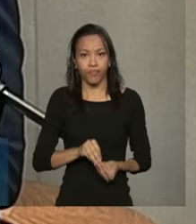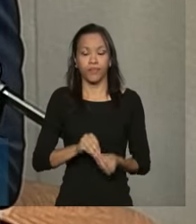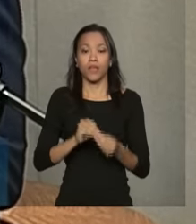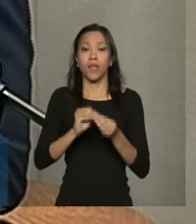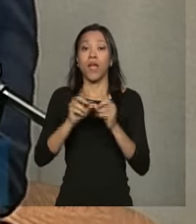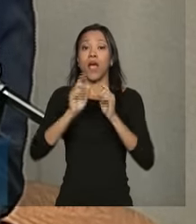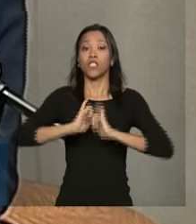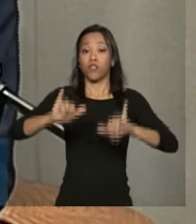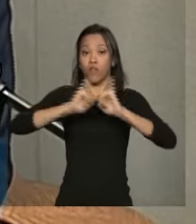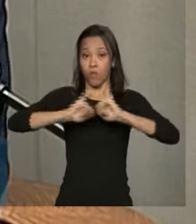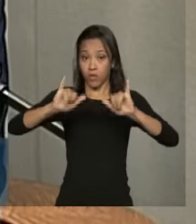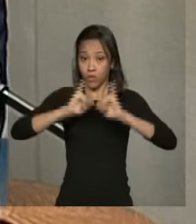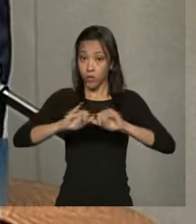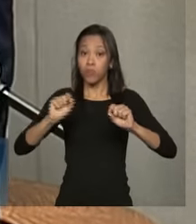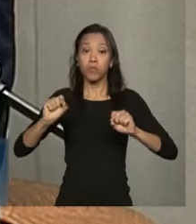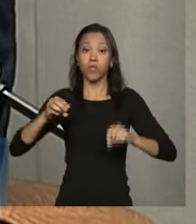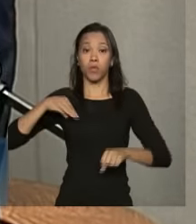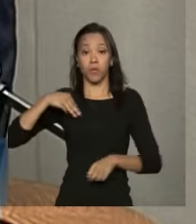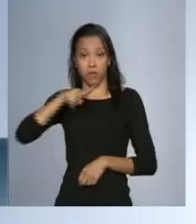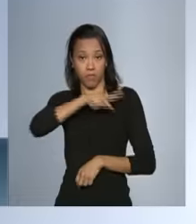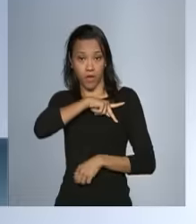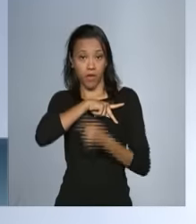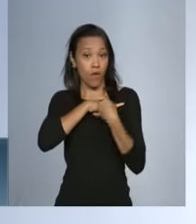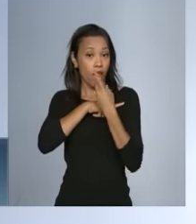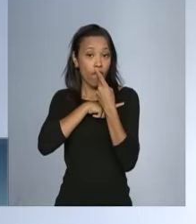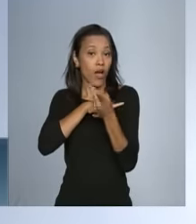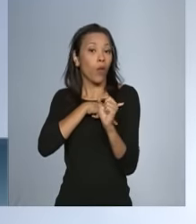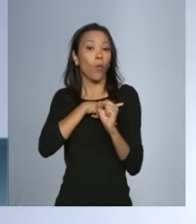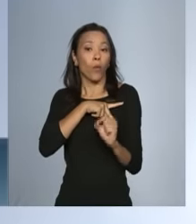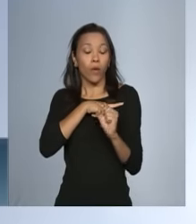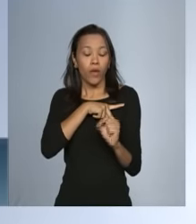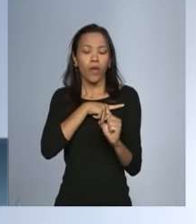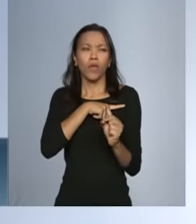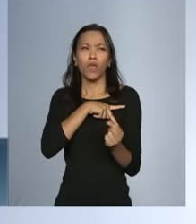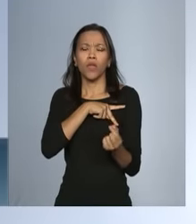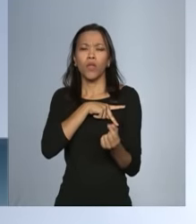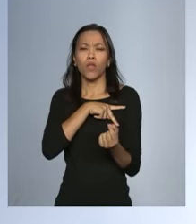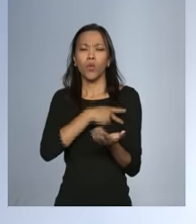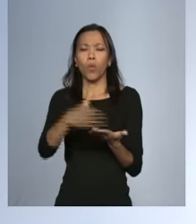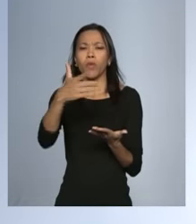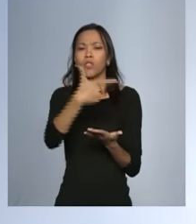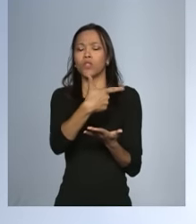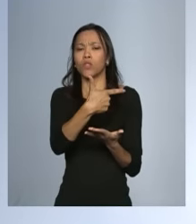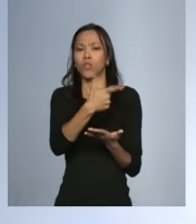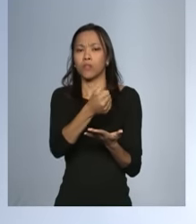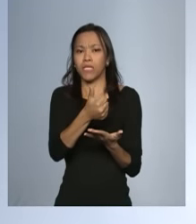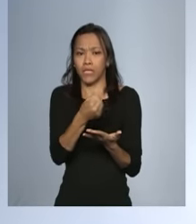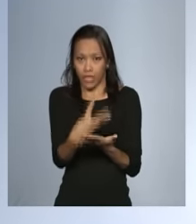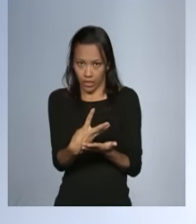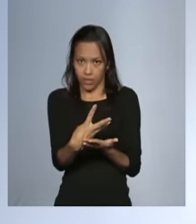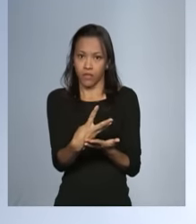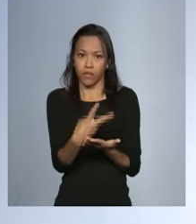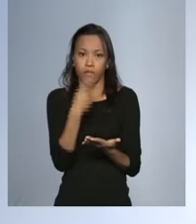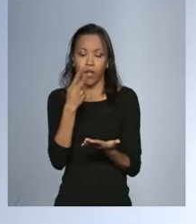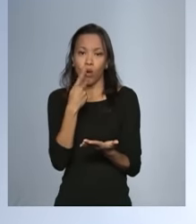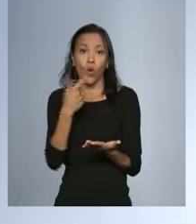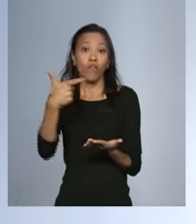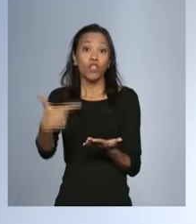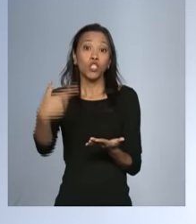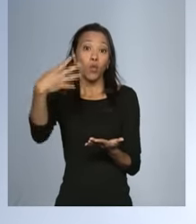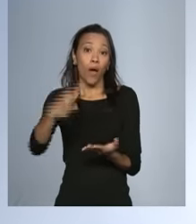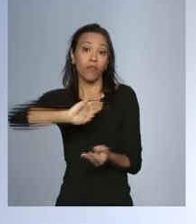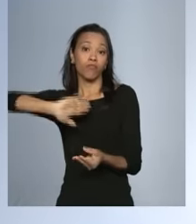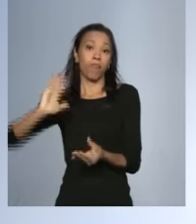do Ministério Público Federal apontam a abertura em 2013 de 24 ações